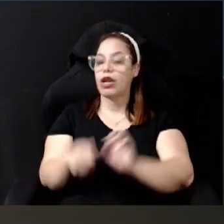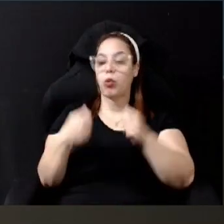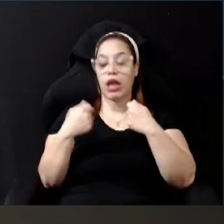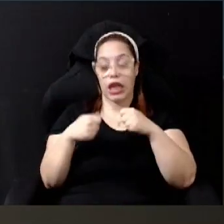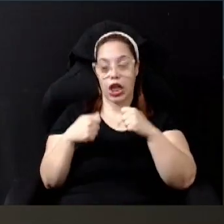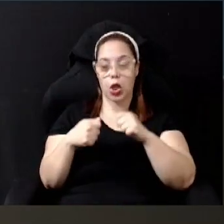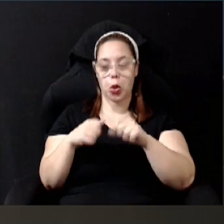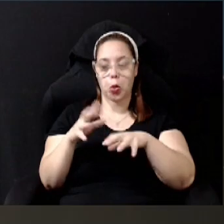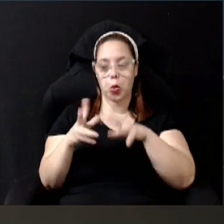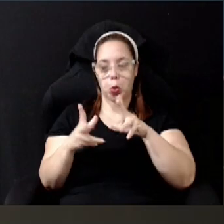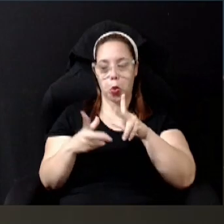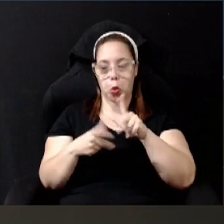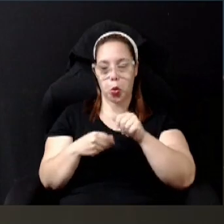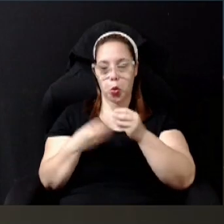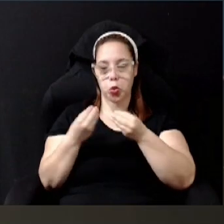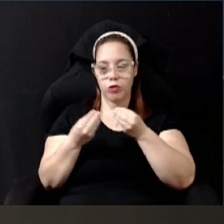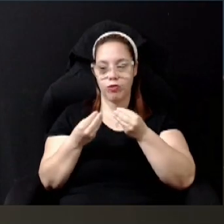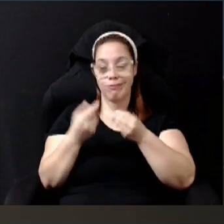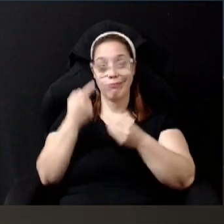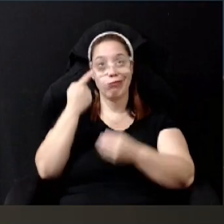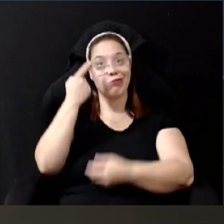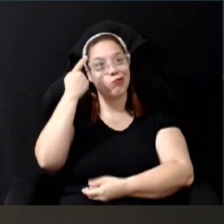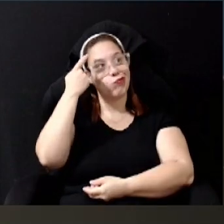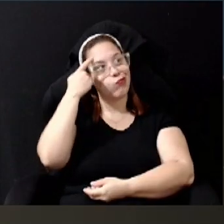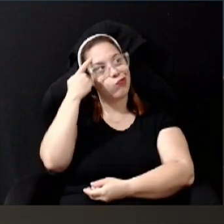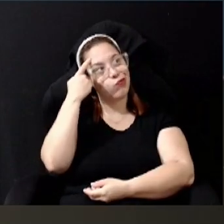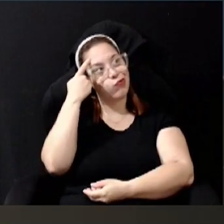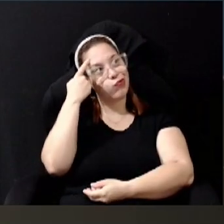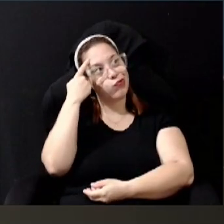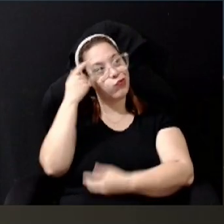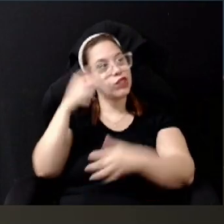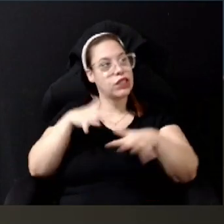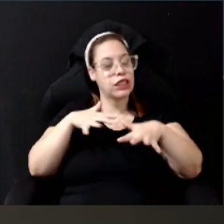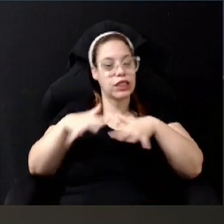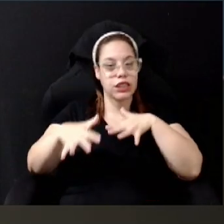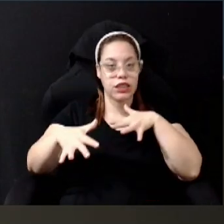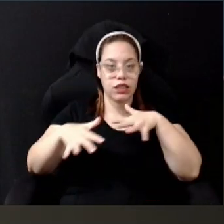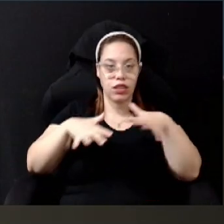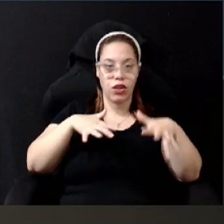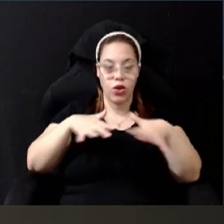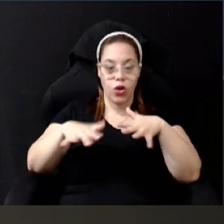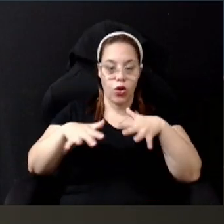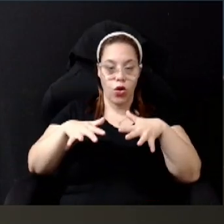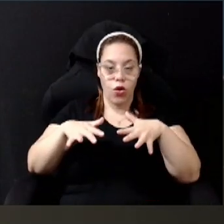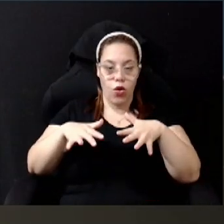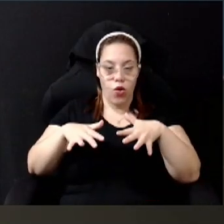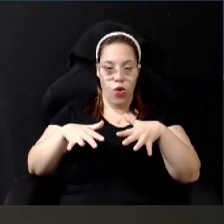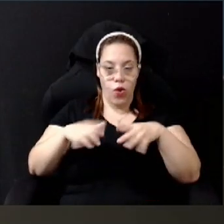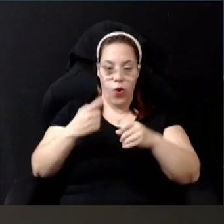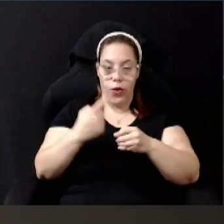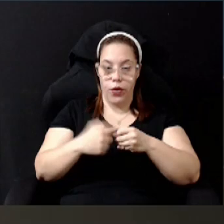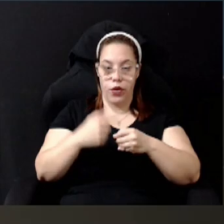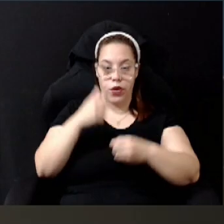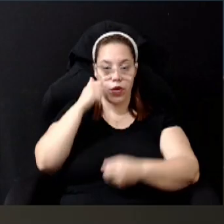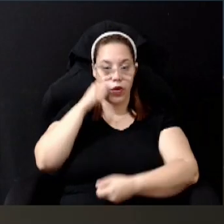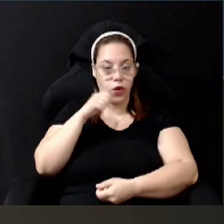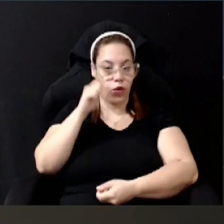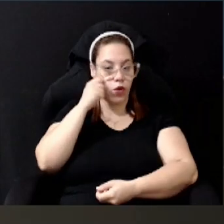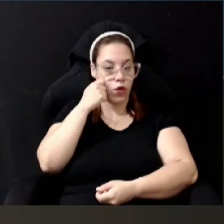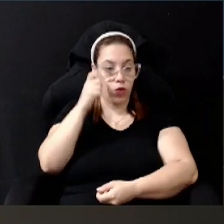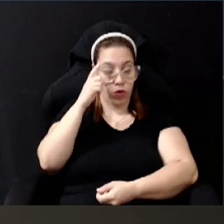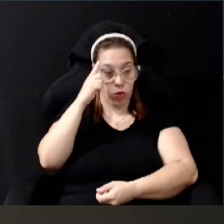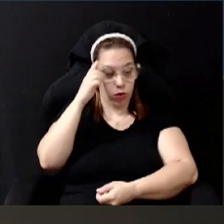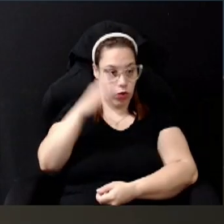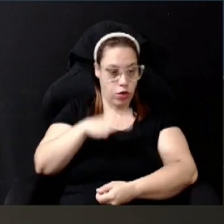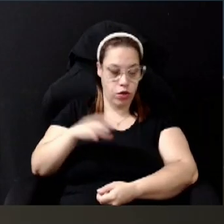mundo. E como você analisa essa questão do movimento dessas mulheres negras aqui do interior, né? Nós estamos aqui na região